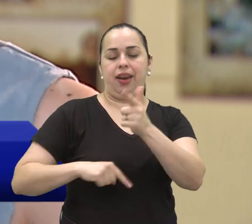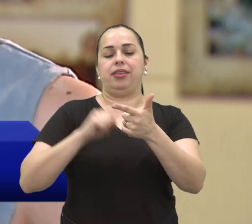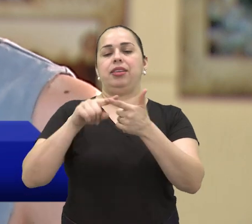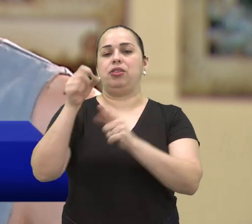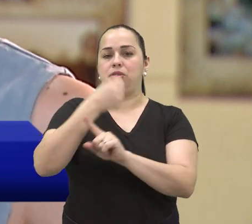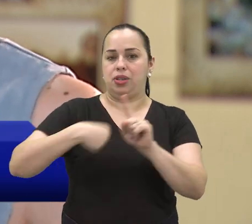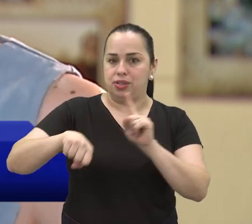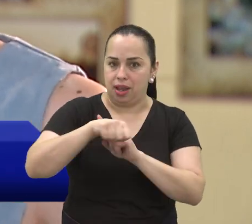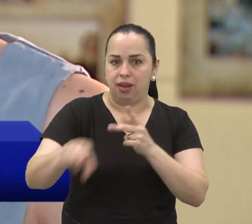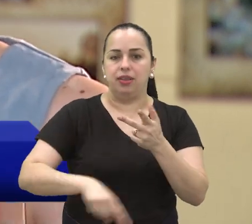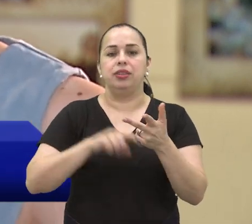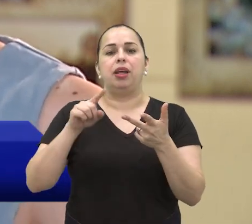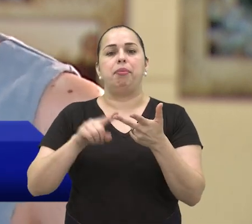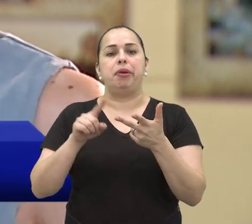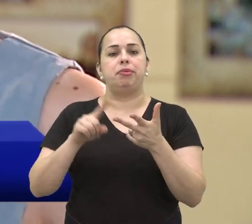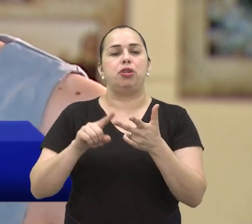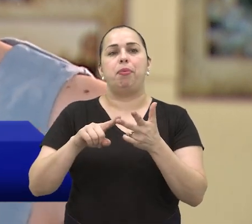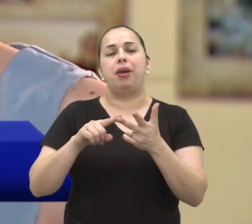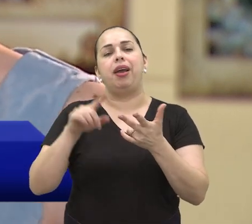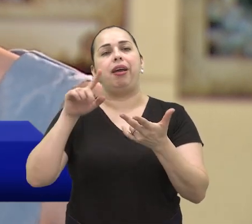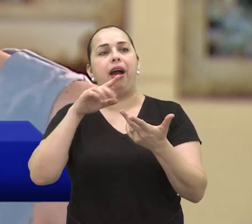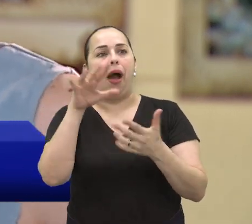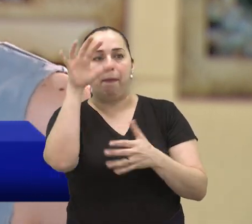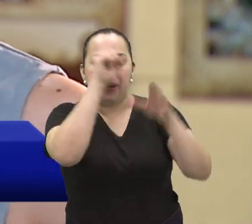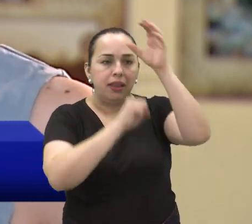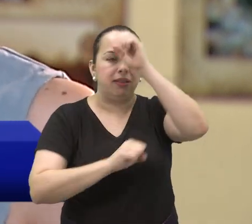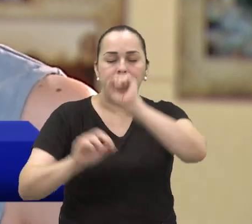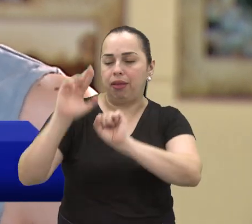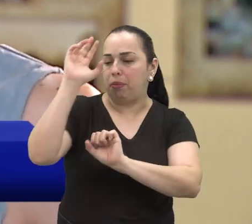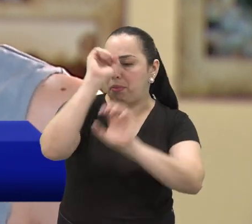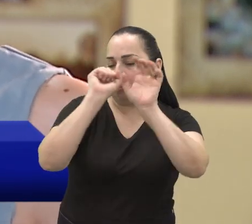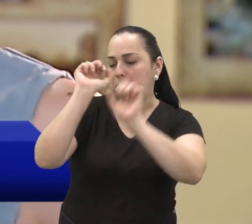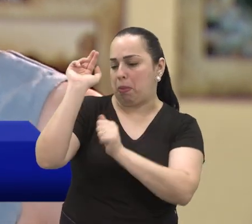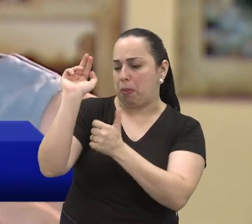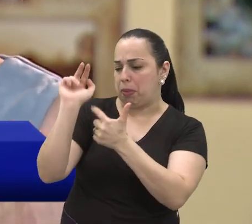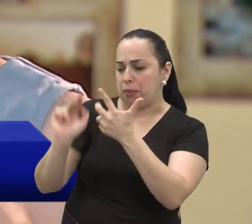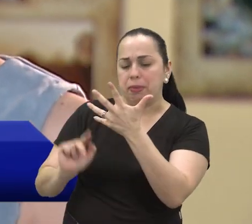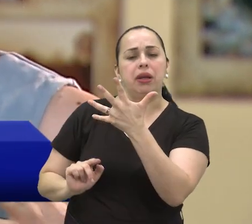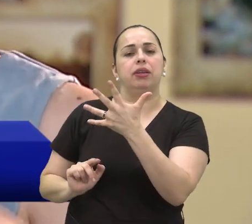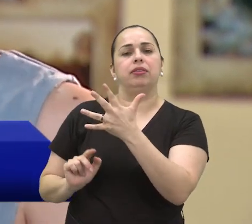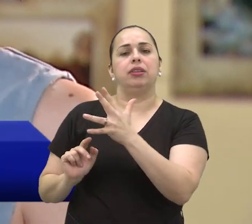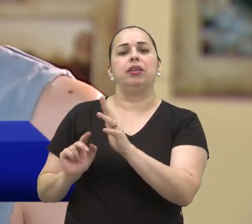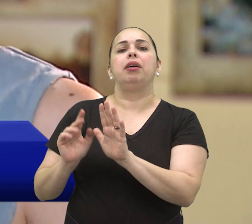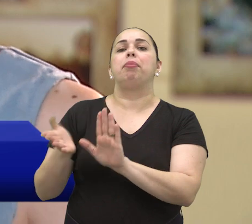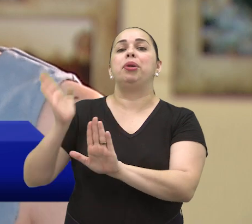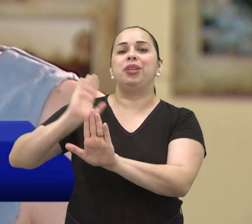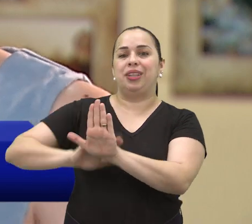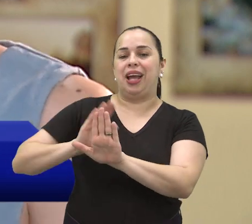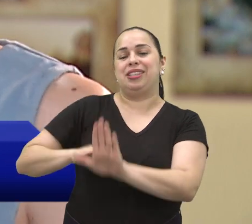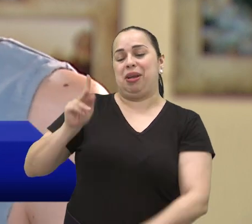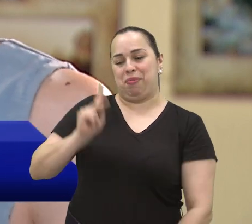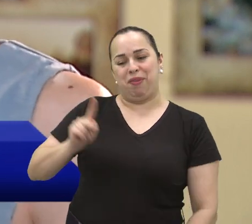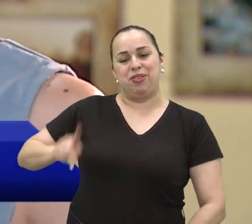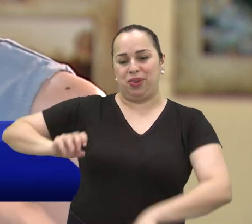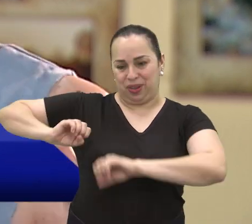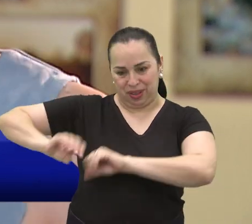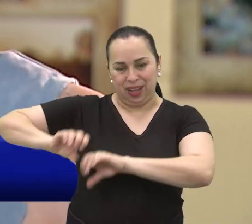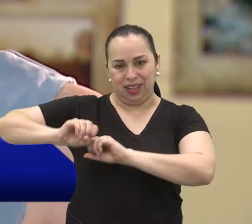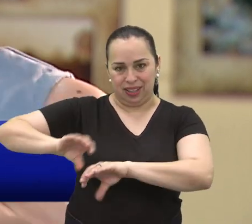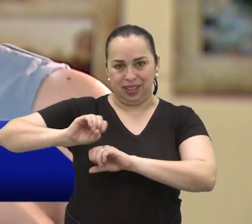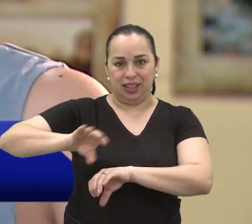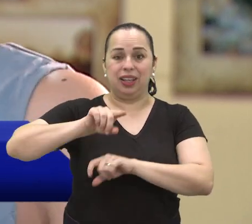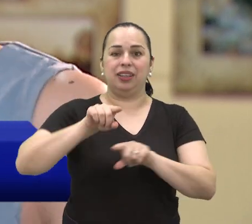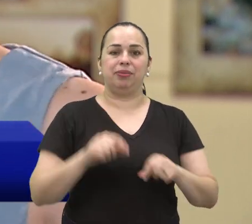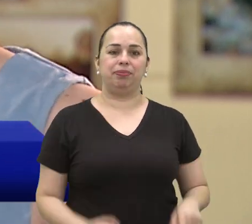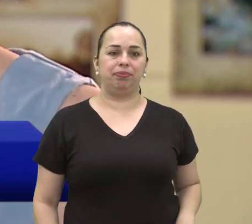aprender sobre as matérias gerais da escola, aprender sobre a nossa sociedade, sobre regras. Então, tudo isso envolve a figura de educadores,